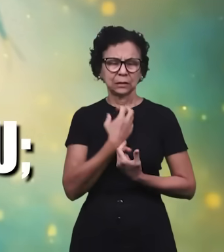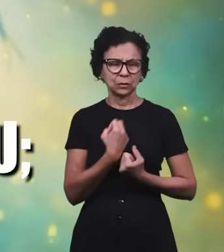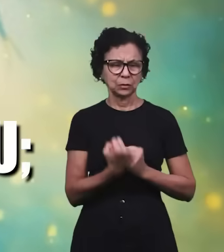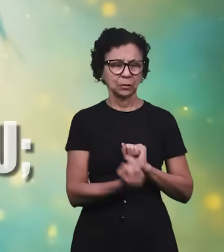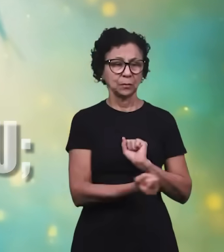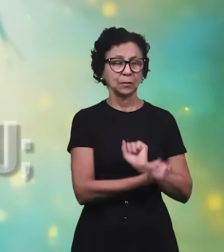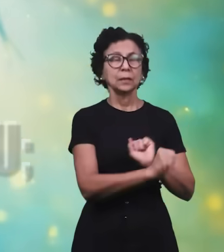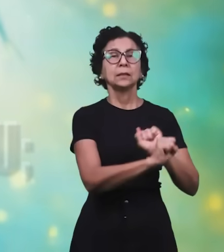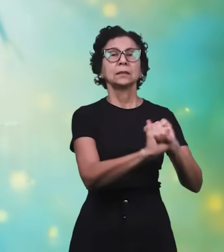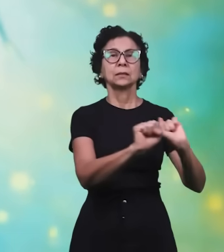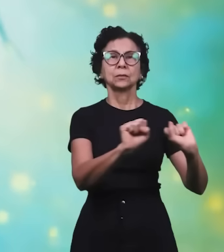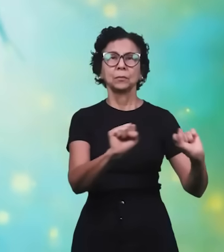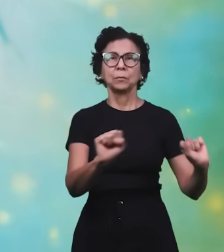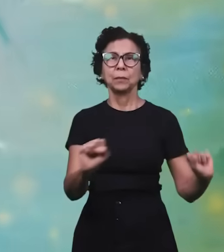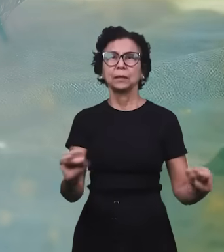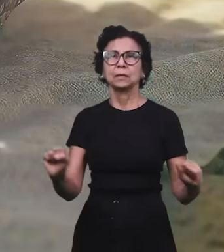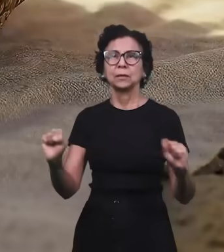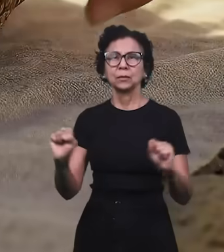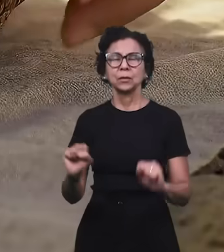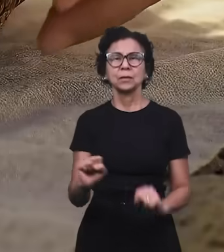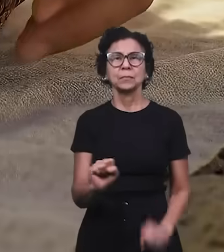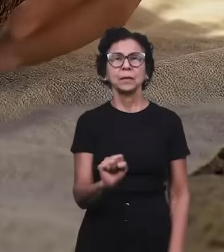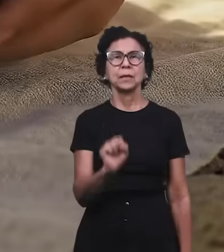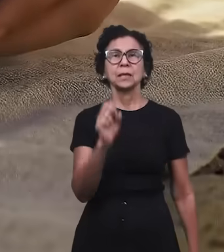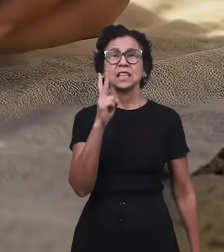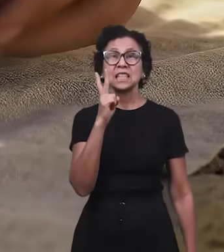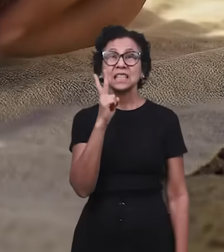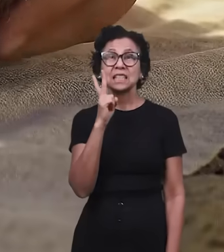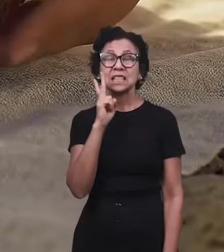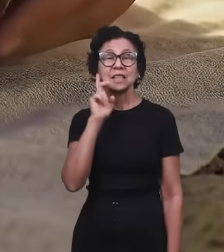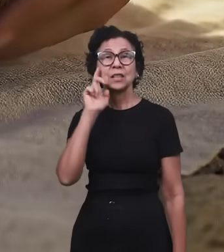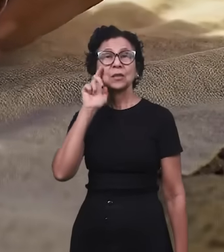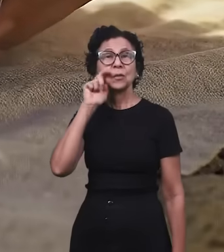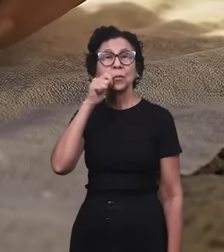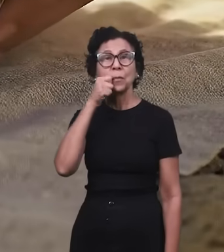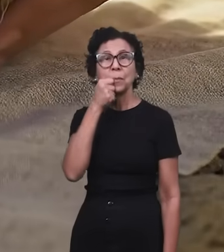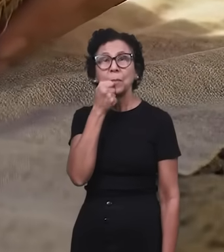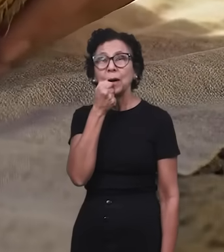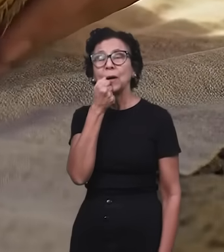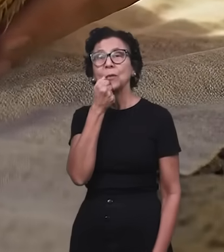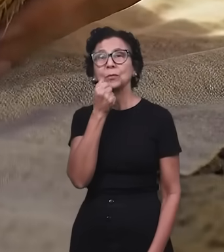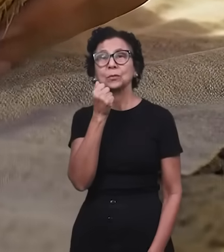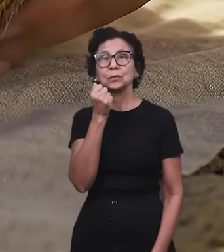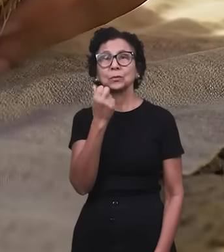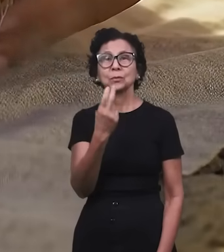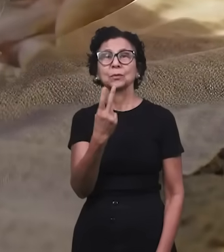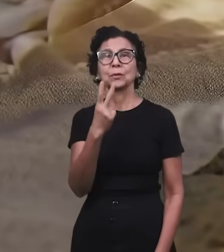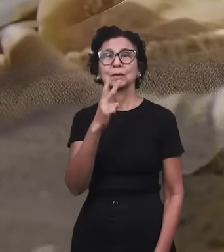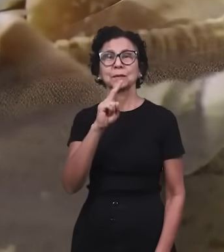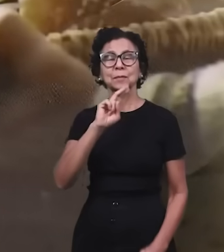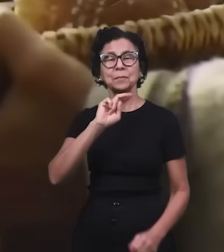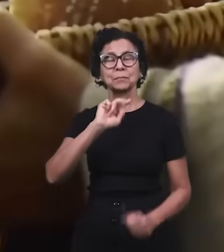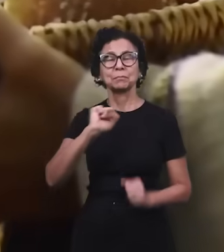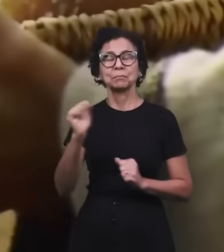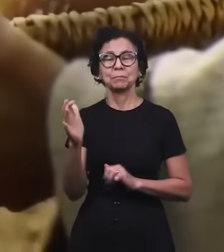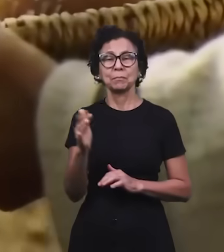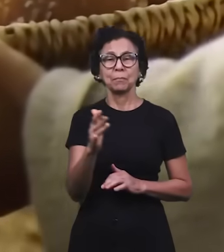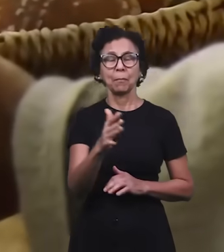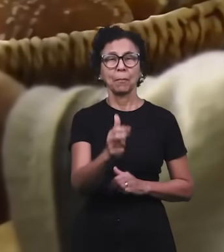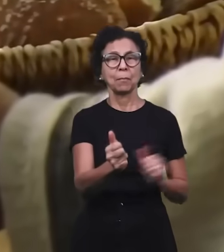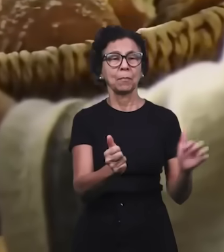libertou. 5 pães e 2 peixes, a mais de 2.000 Ele